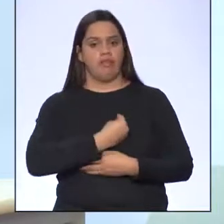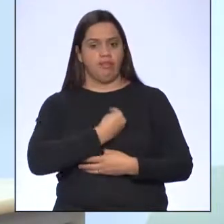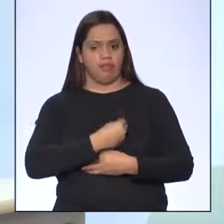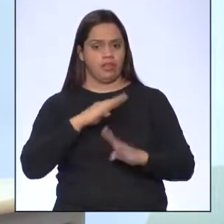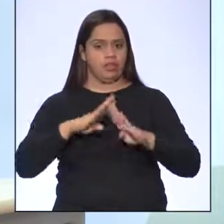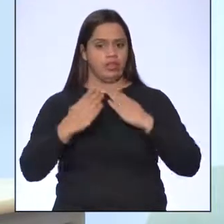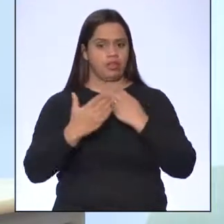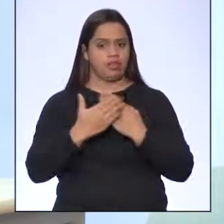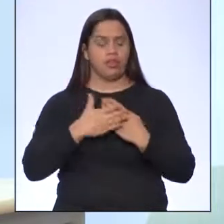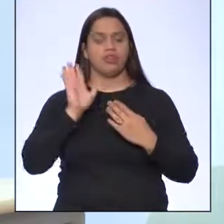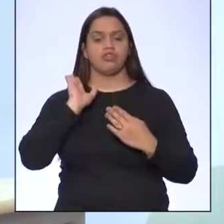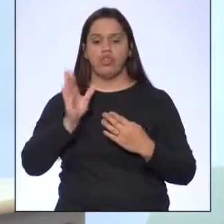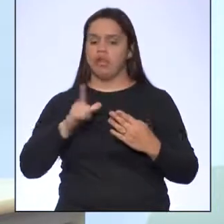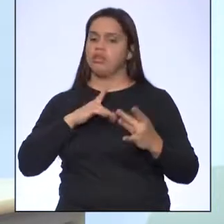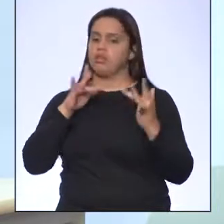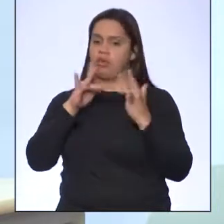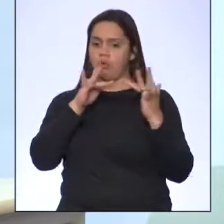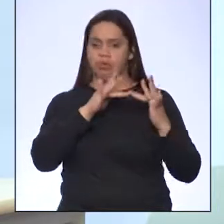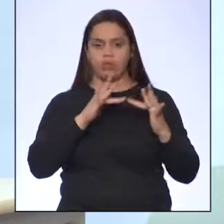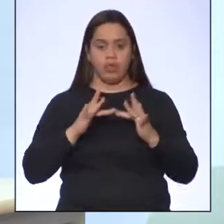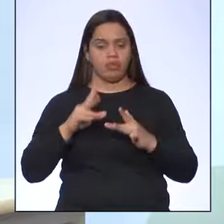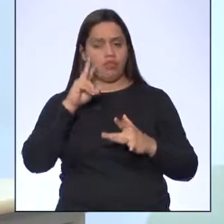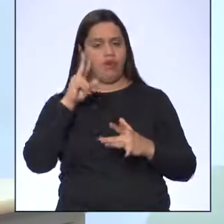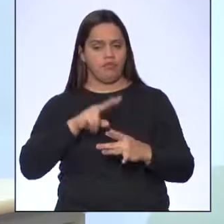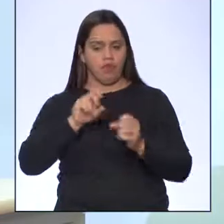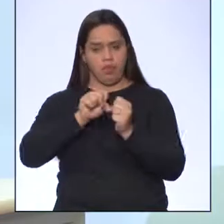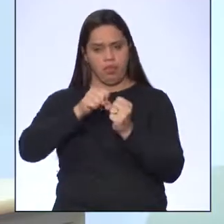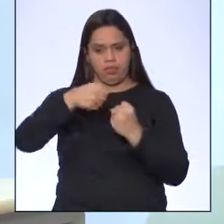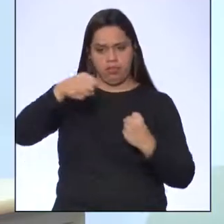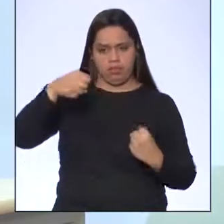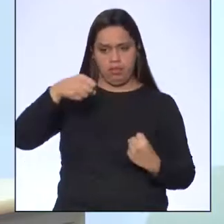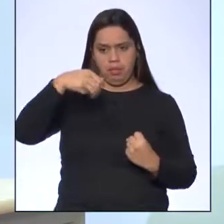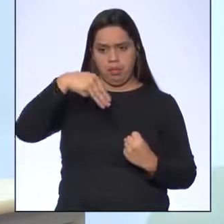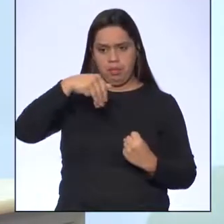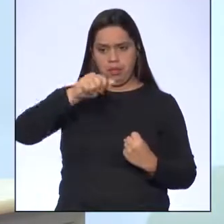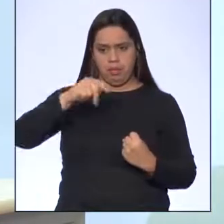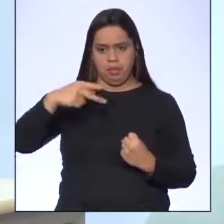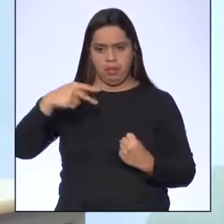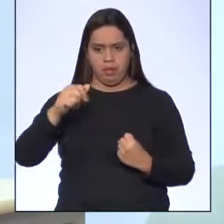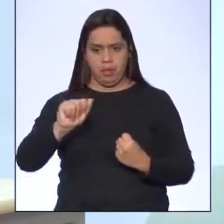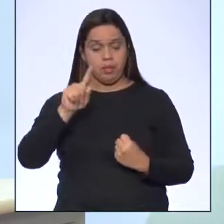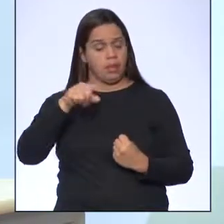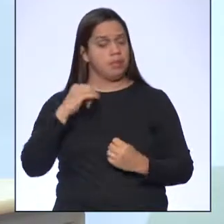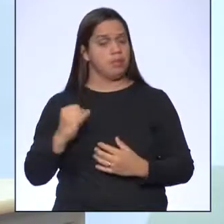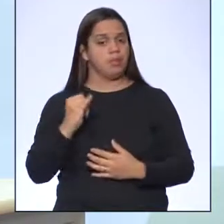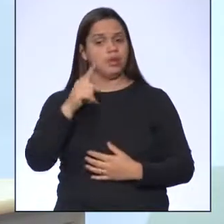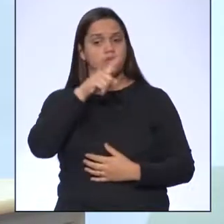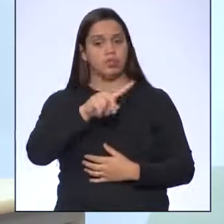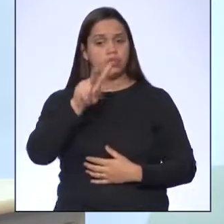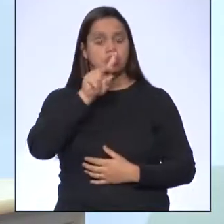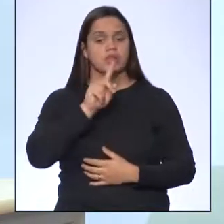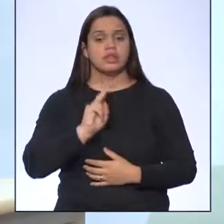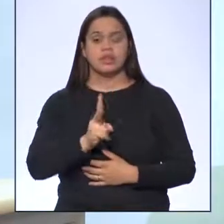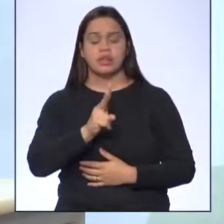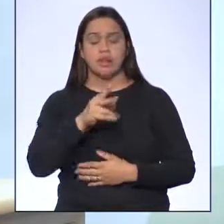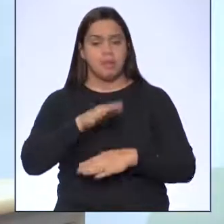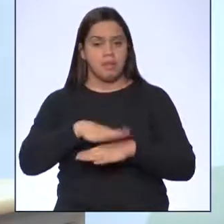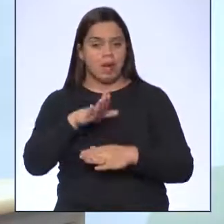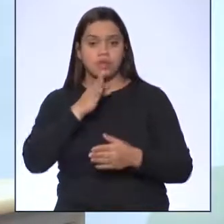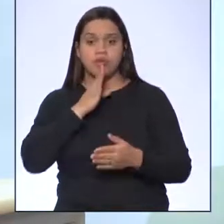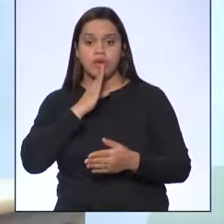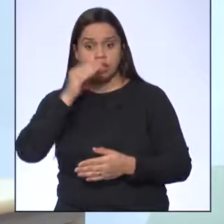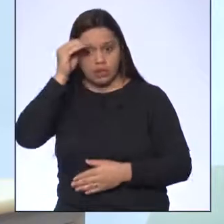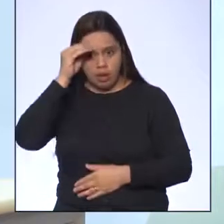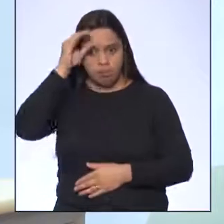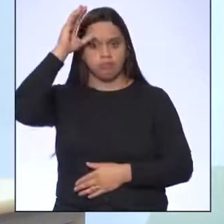mapas, né, diferentes representações aí, e é importante que cada vez mais vocês conheçam e aprofundem os